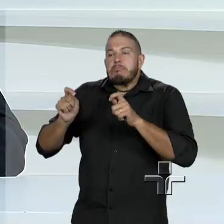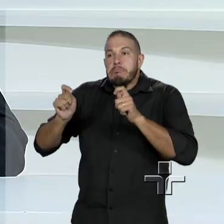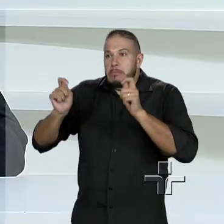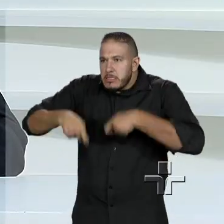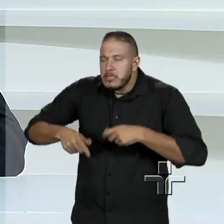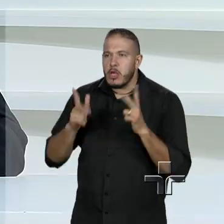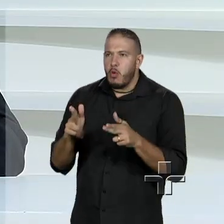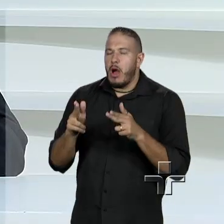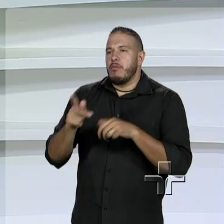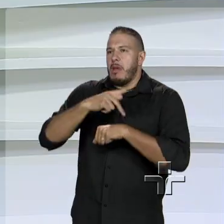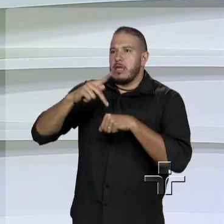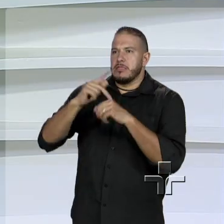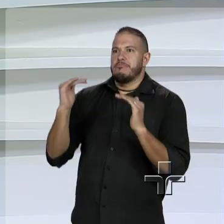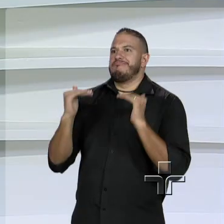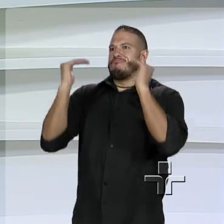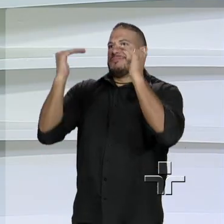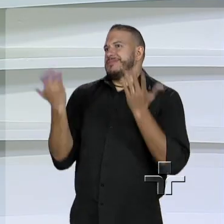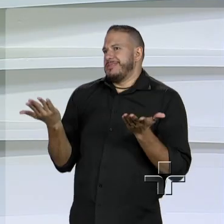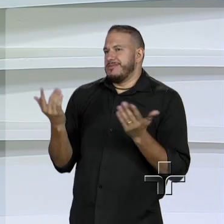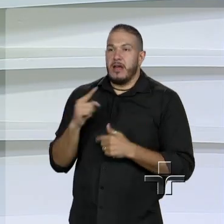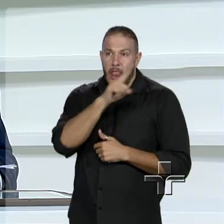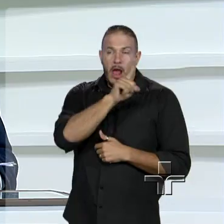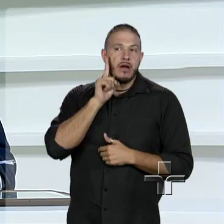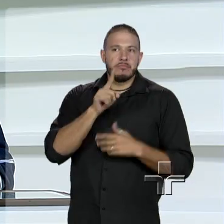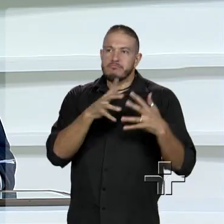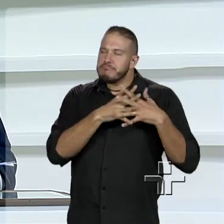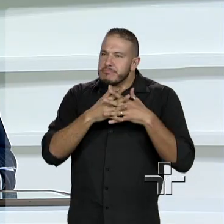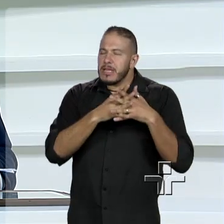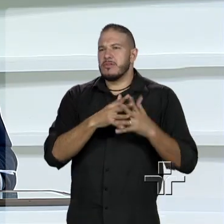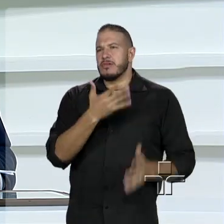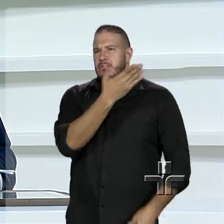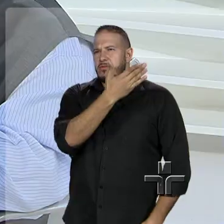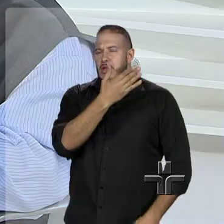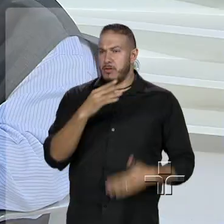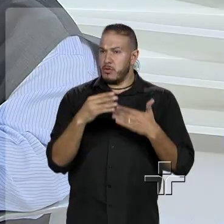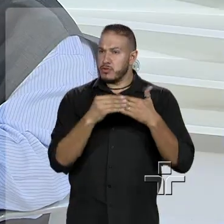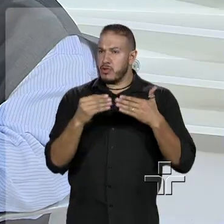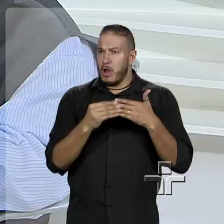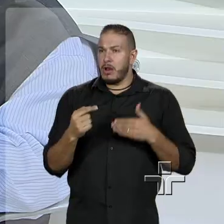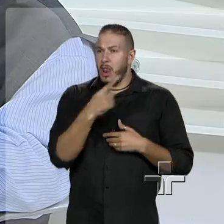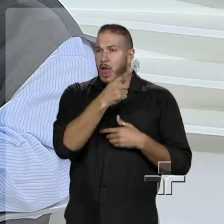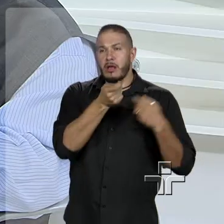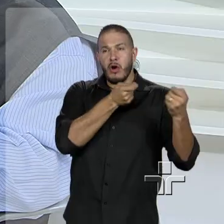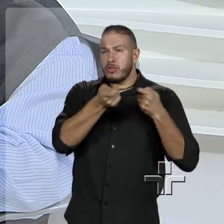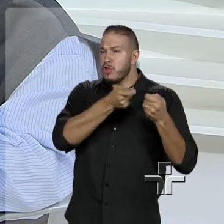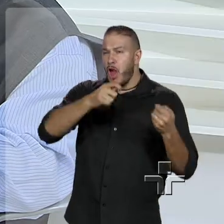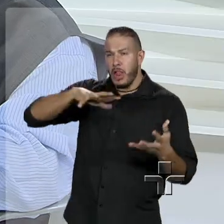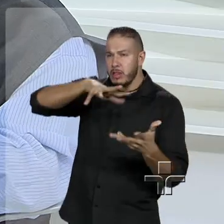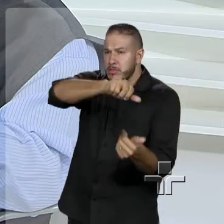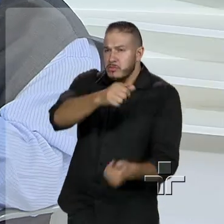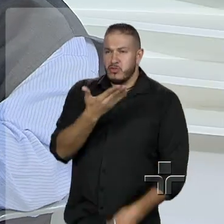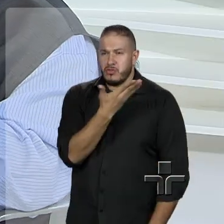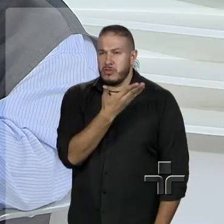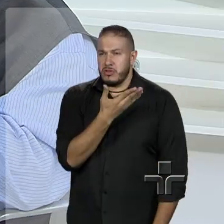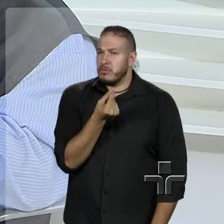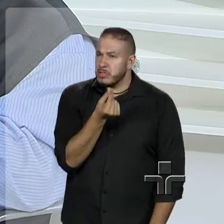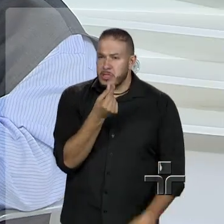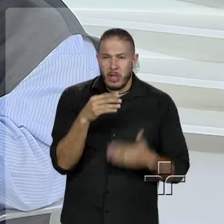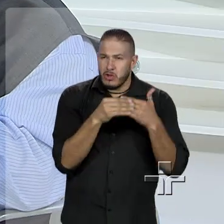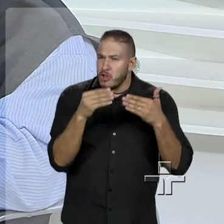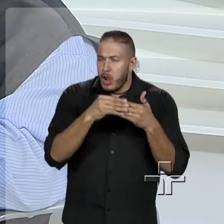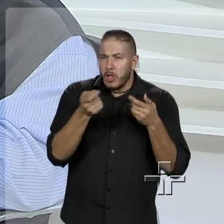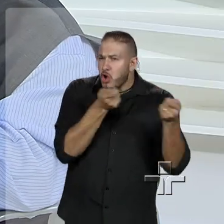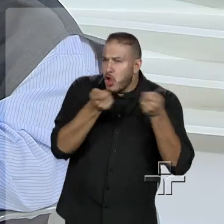país desenvolvido. Os Estados Unidos, o dólar controla o mundo. O dólar controla a nossa